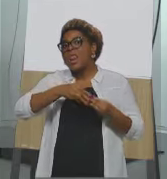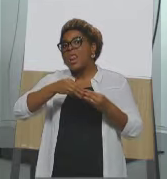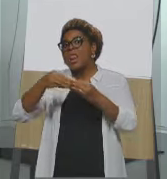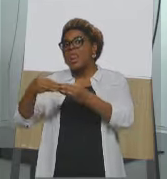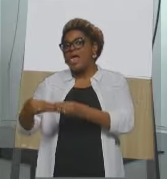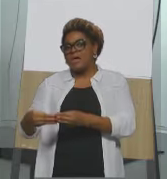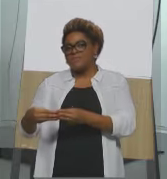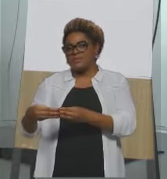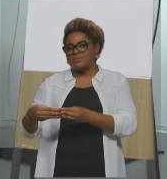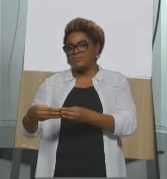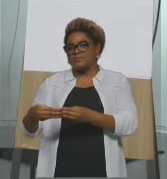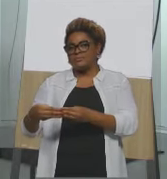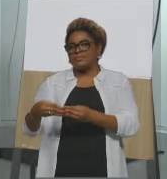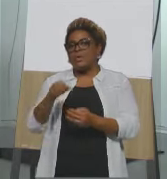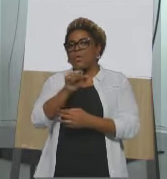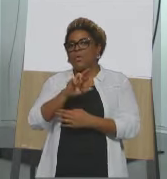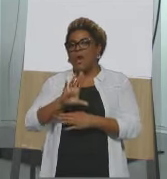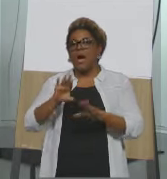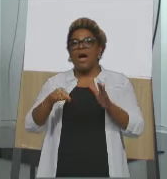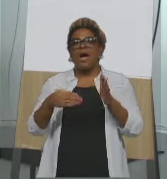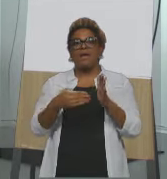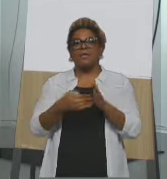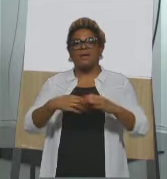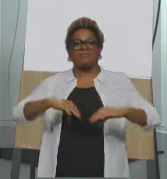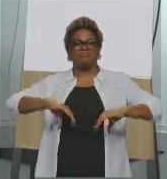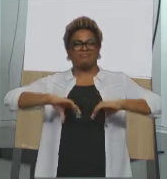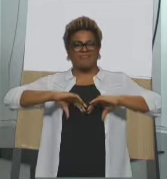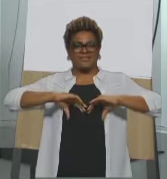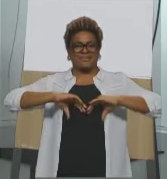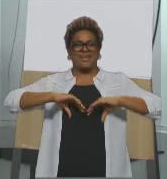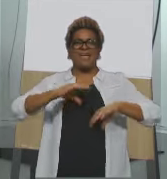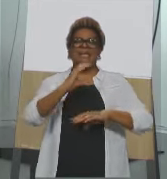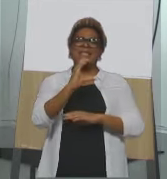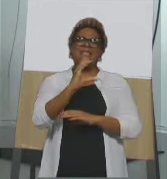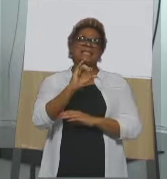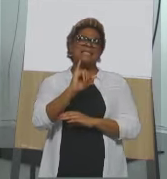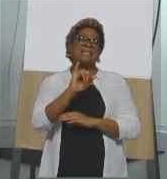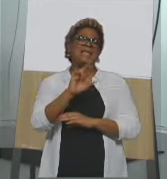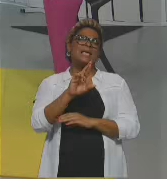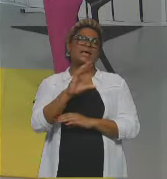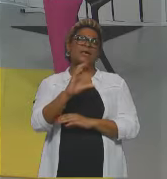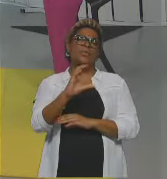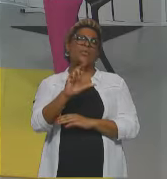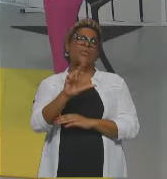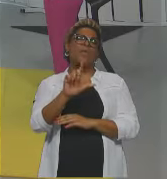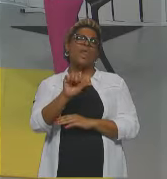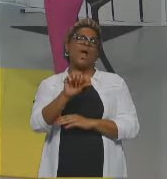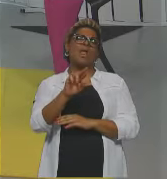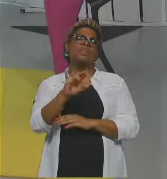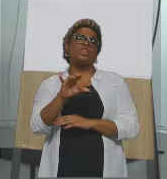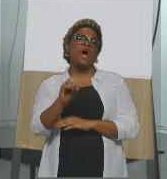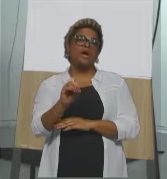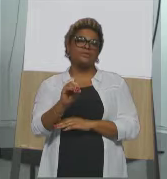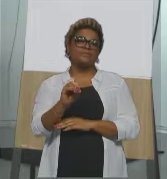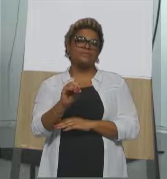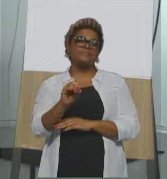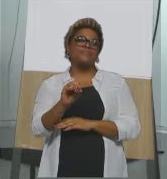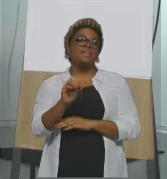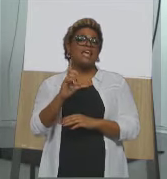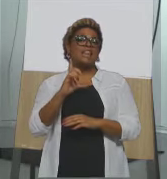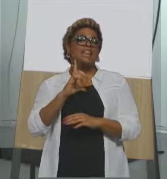Circulatório, carregou esse oxigênio até as células. Mas será como que é a volta? Também, o